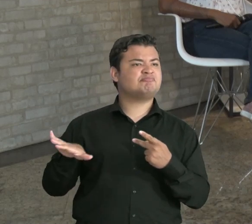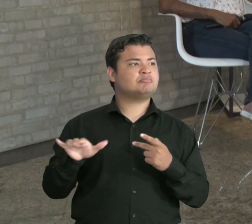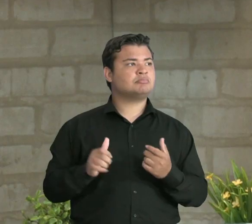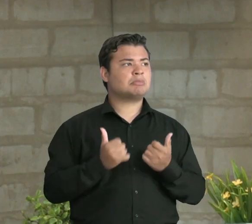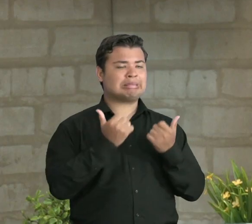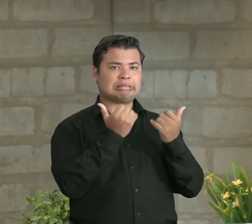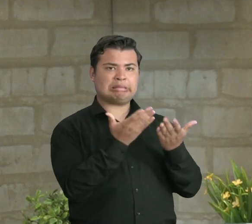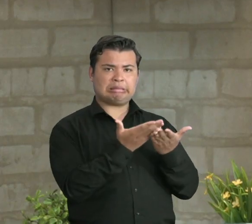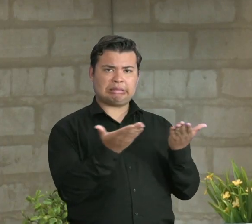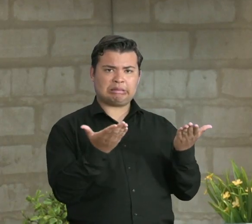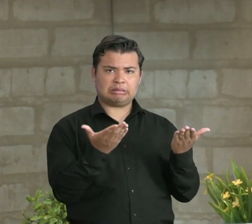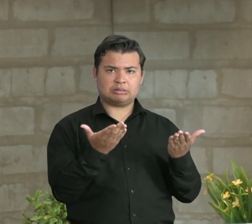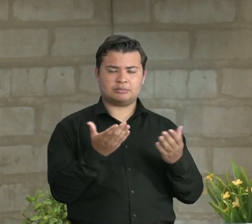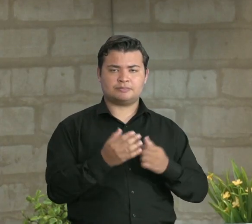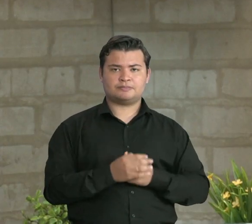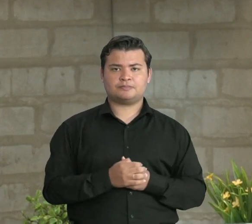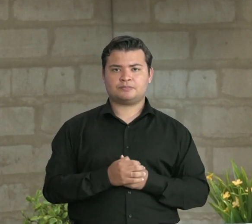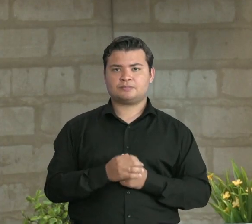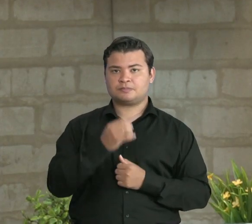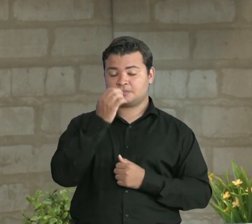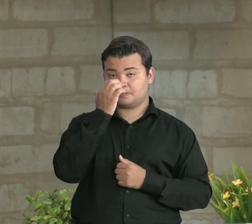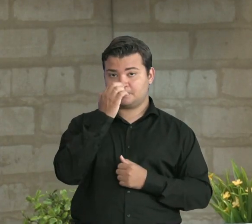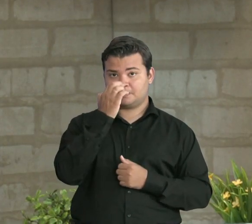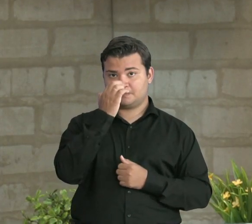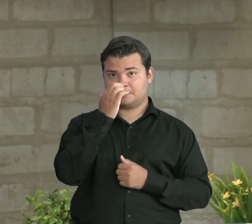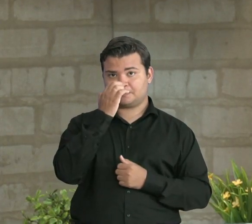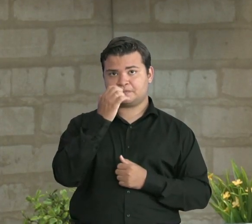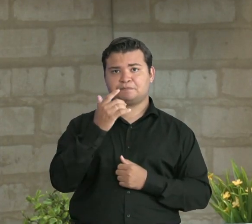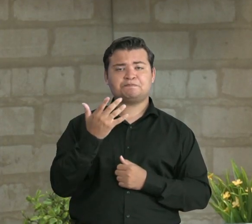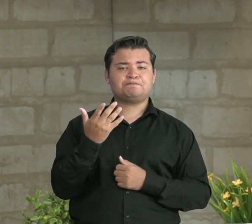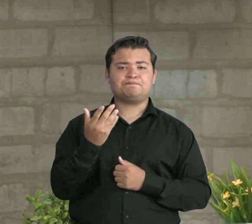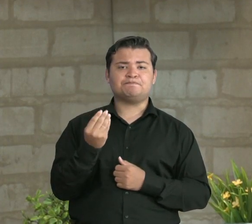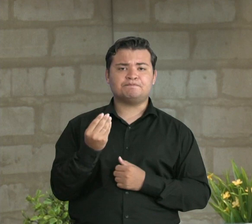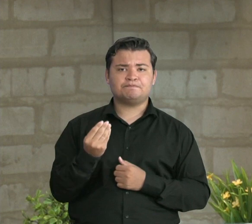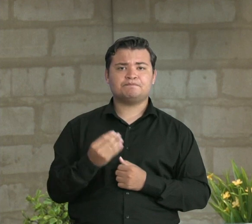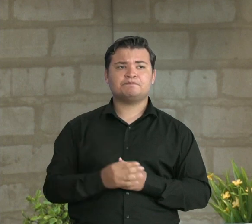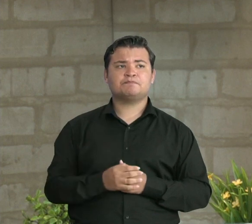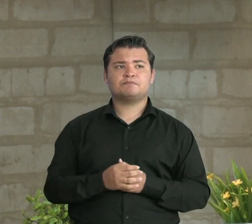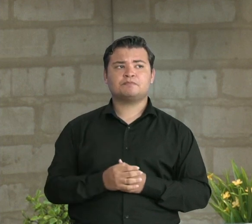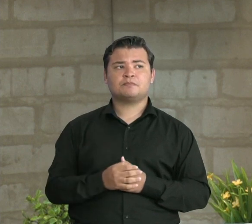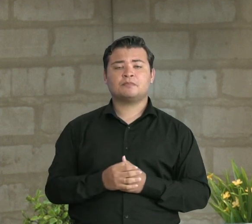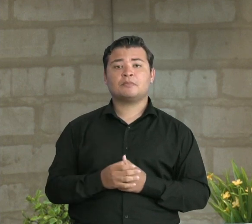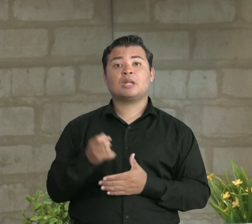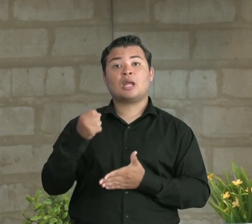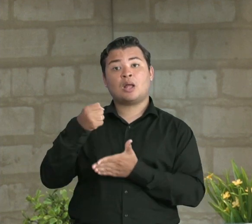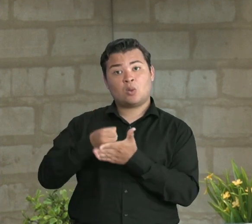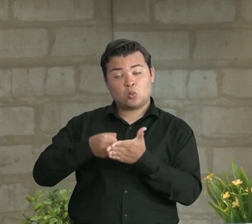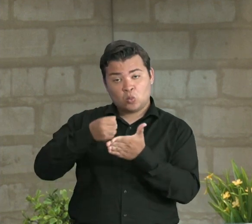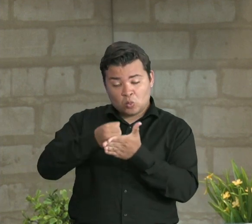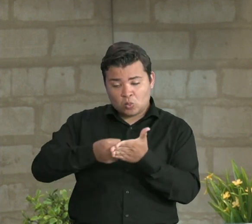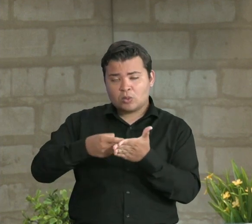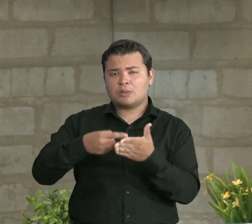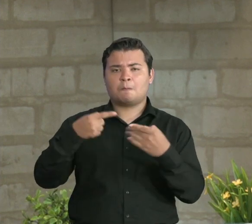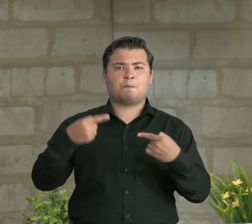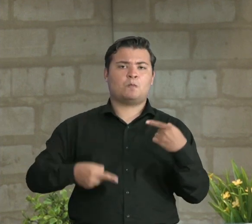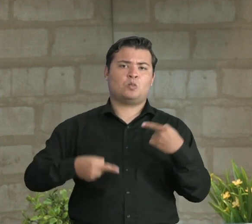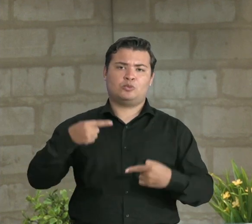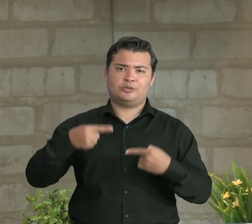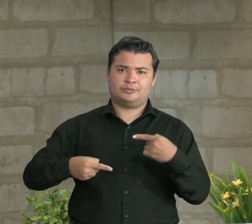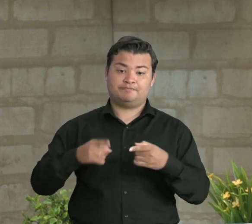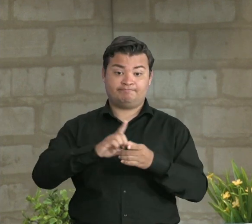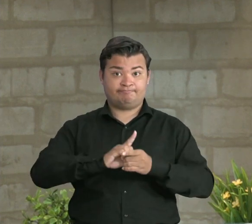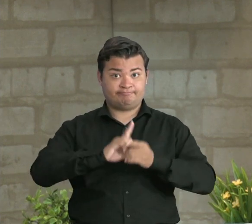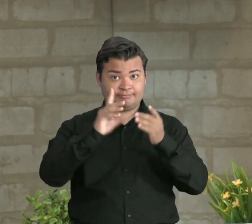outros. Na verdade, a luta é essencialmente política, é ampliar a